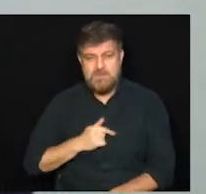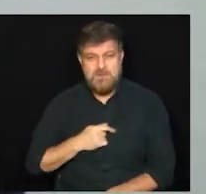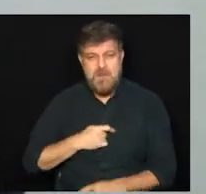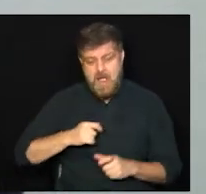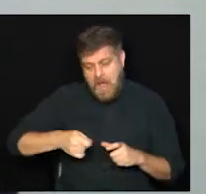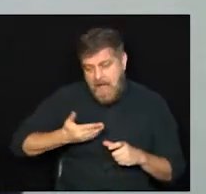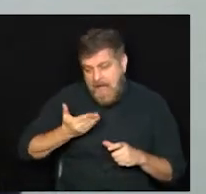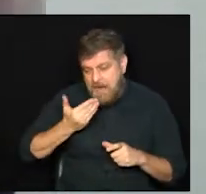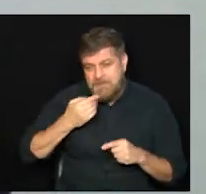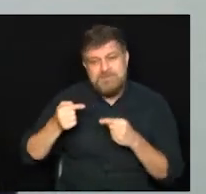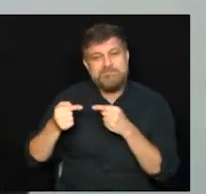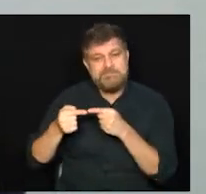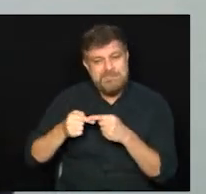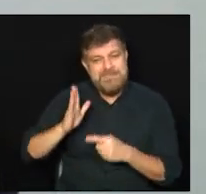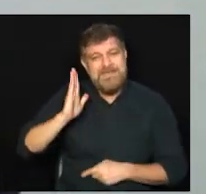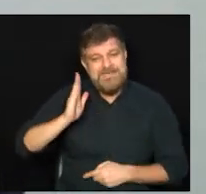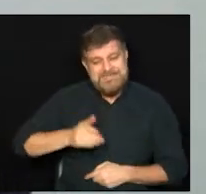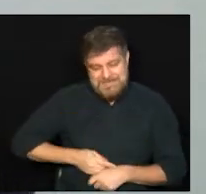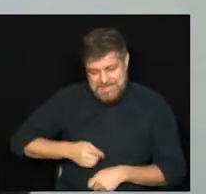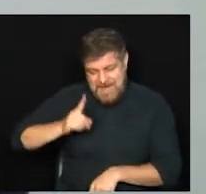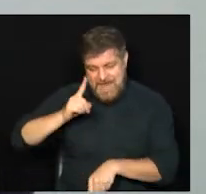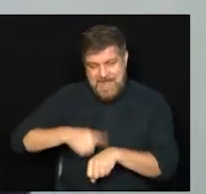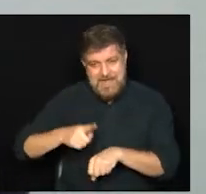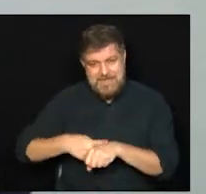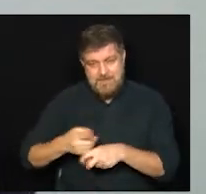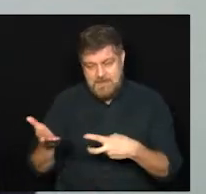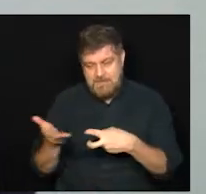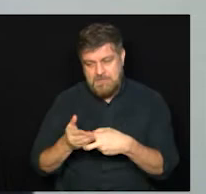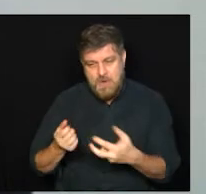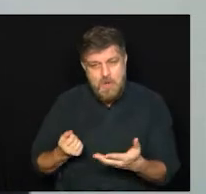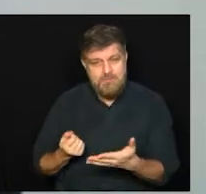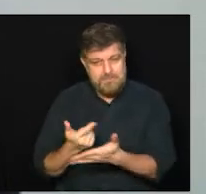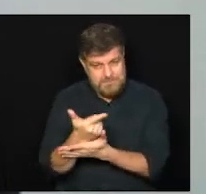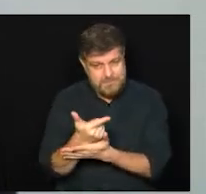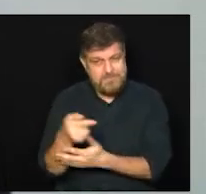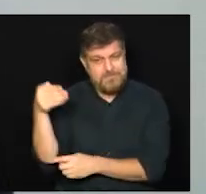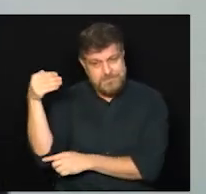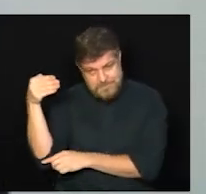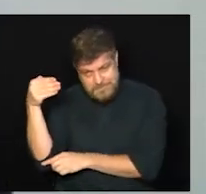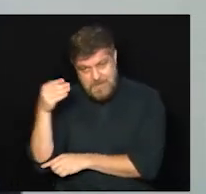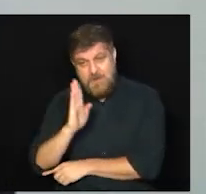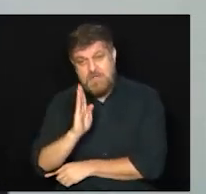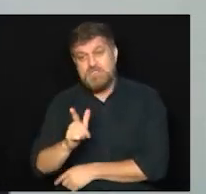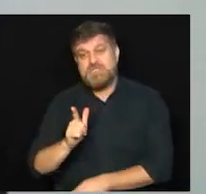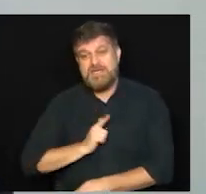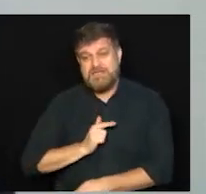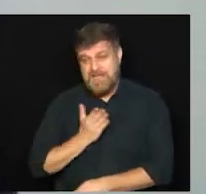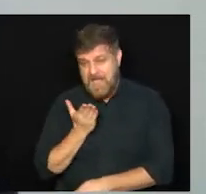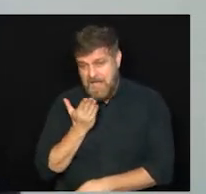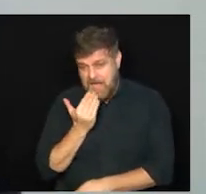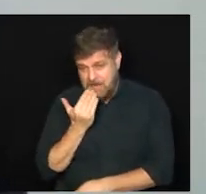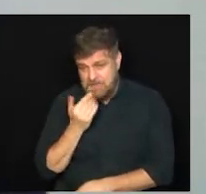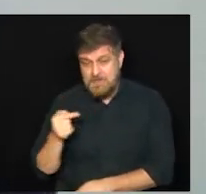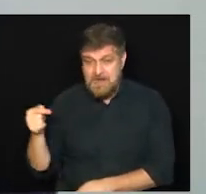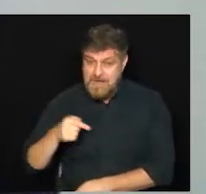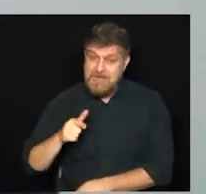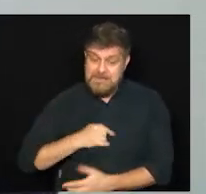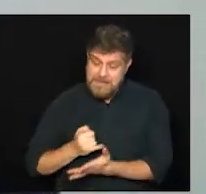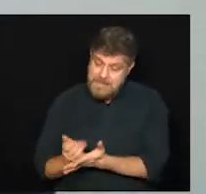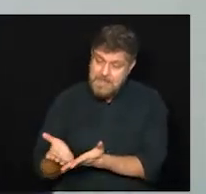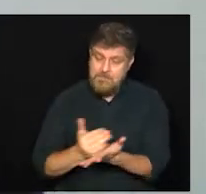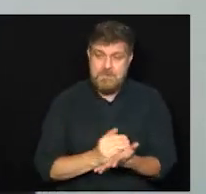ela faz parte, né, do universo ali, então em alguns pacotes até paga-se o ISS mesmo com a alimentação,